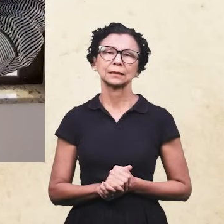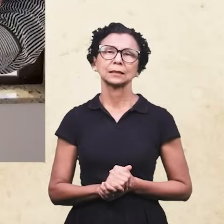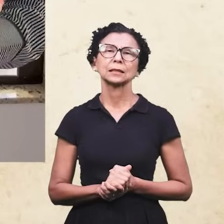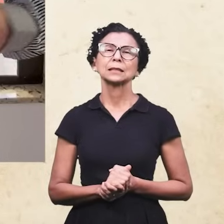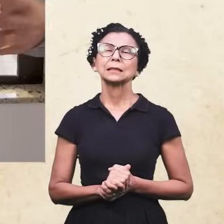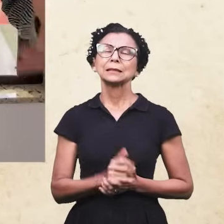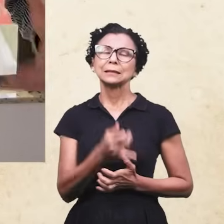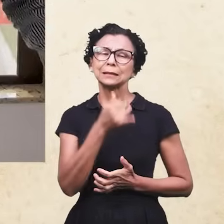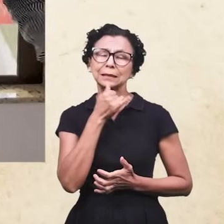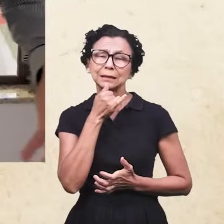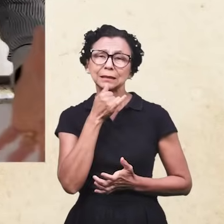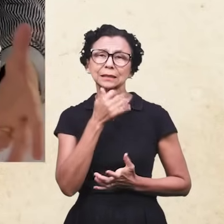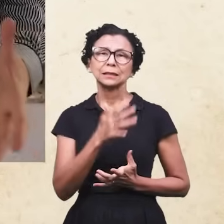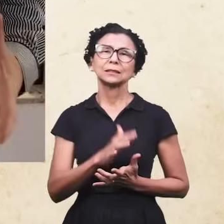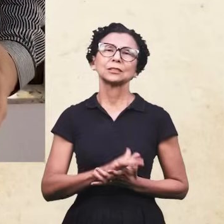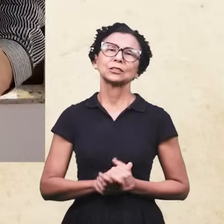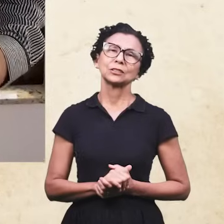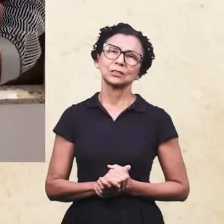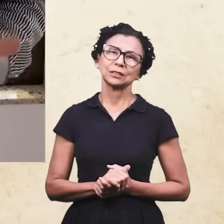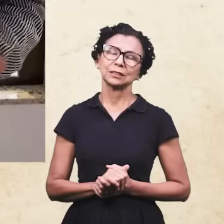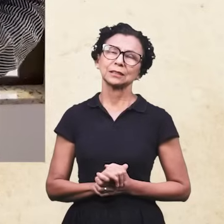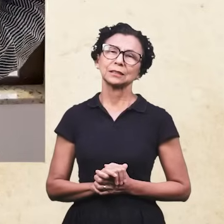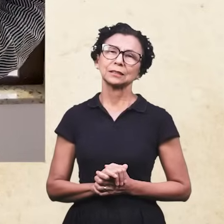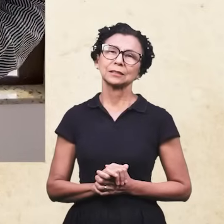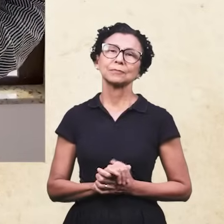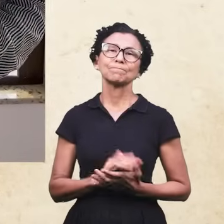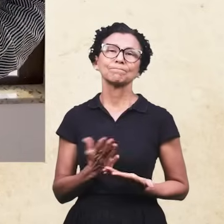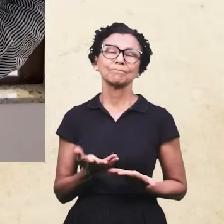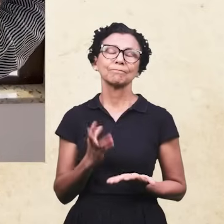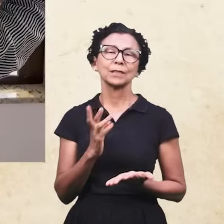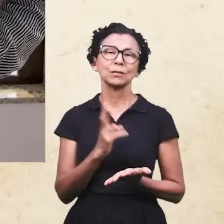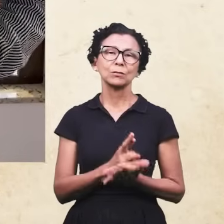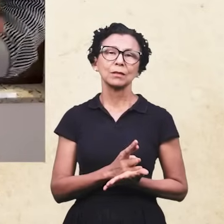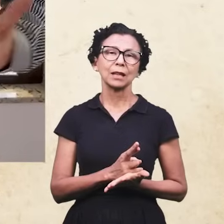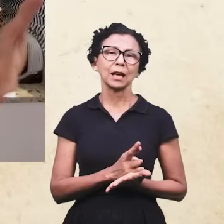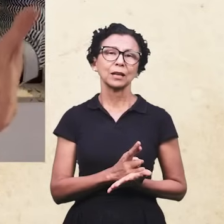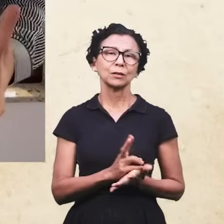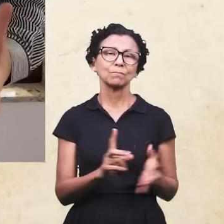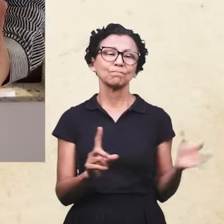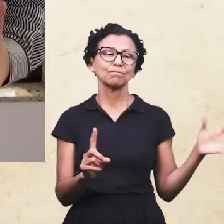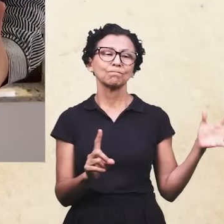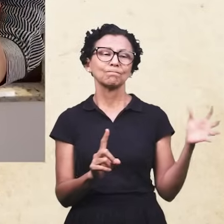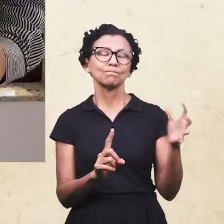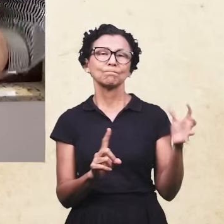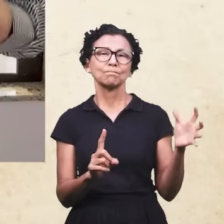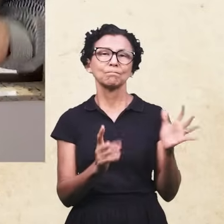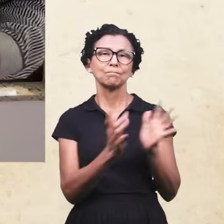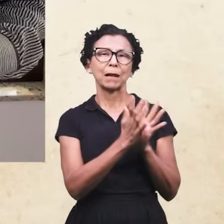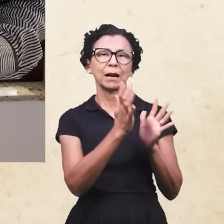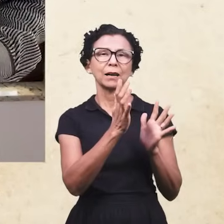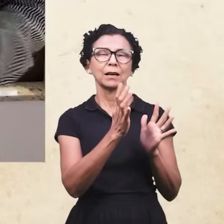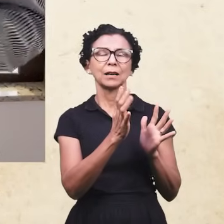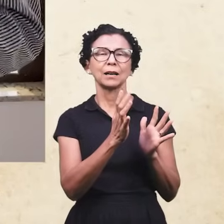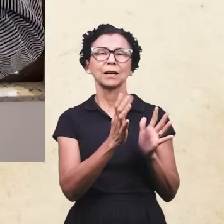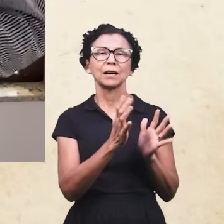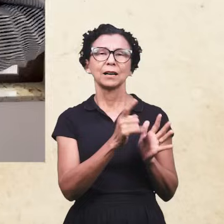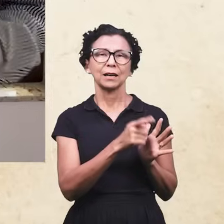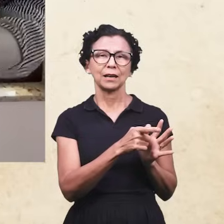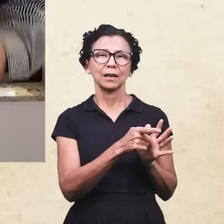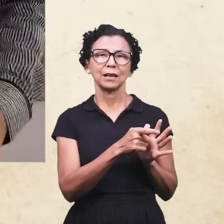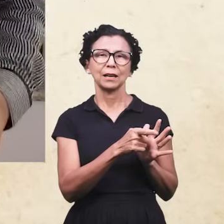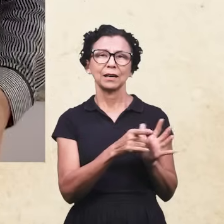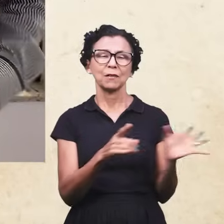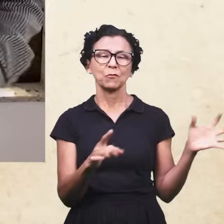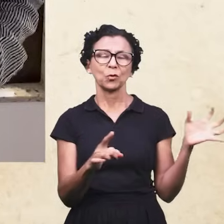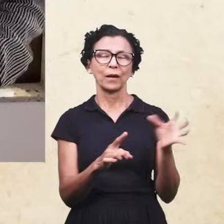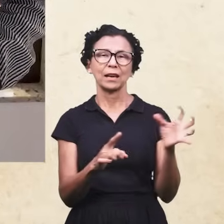nós vamos ver muitas tristezas causadas por essa situação, o impacto do mundo na